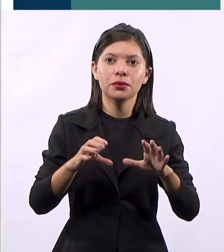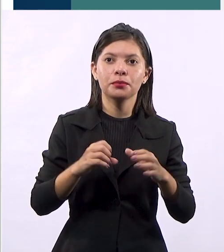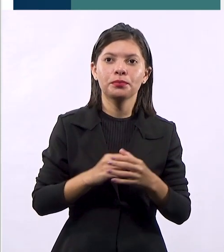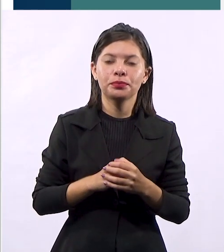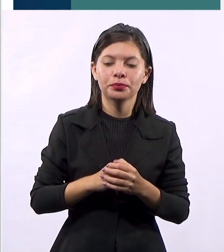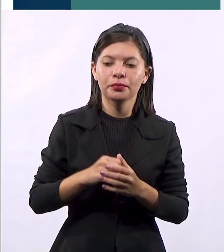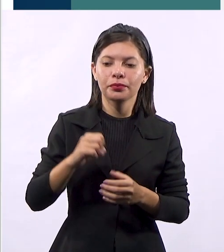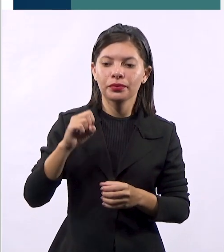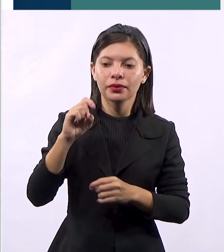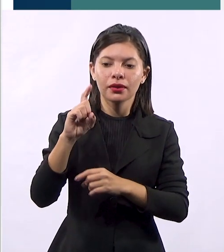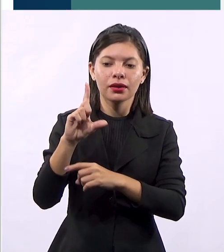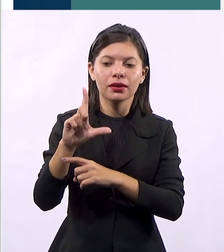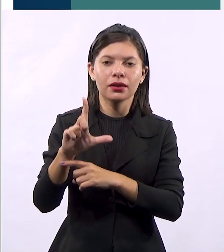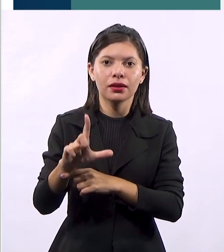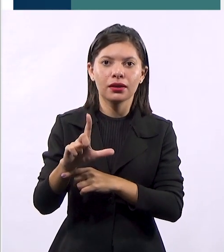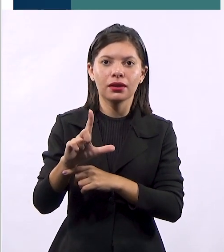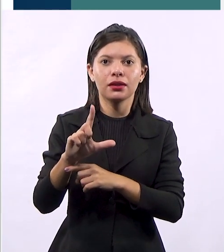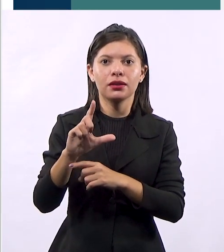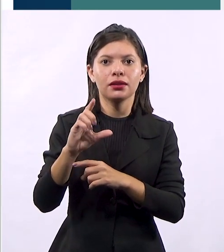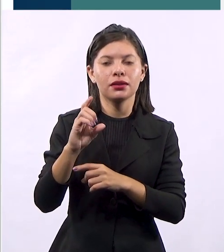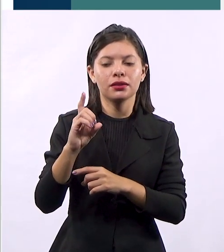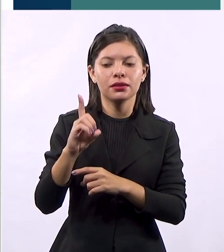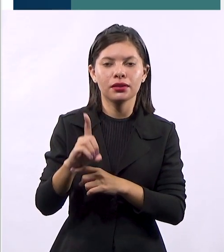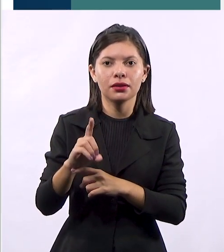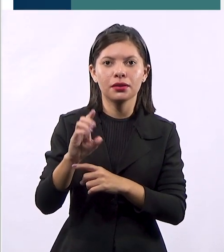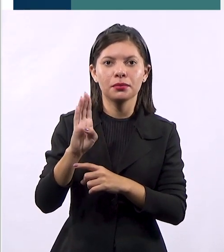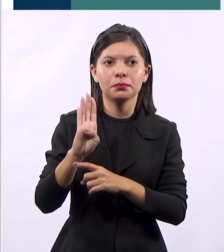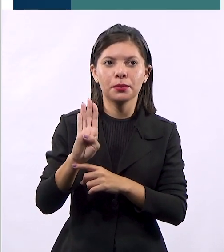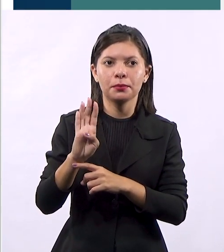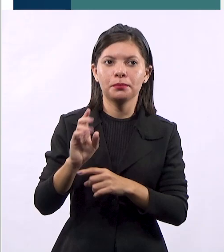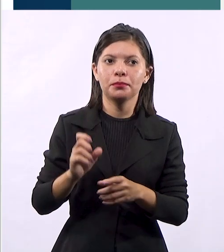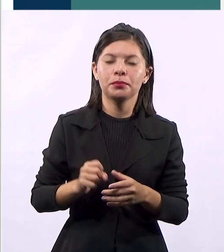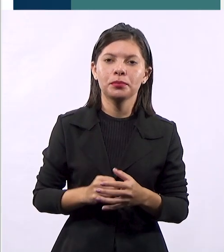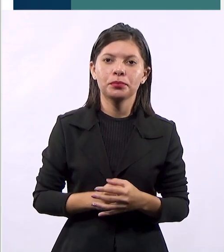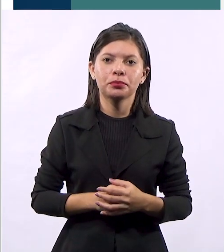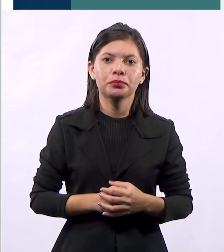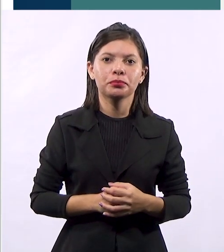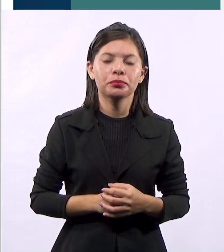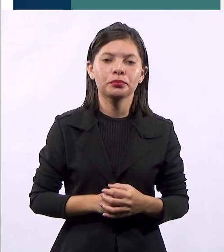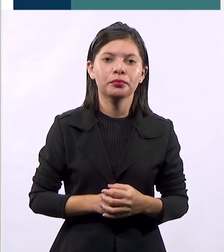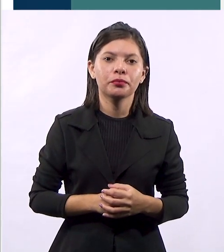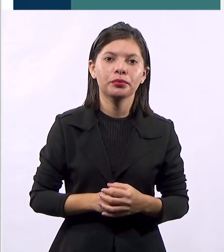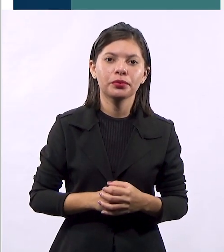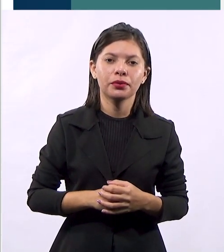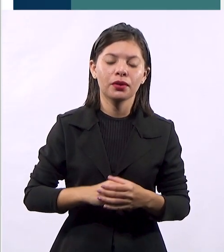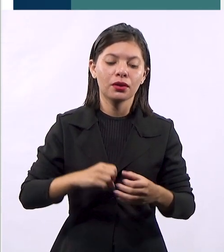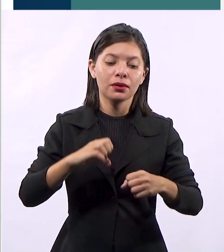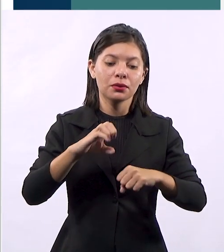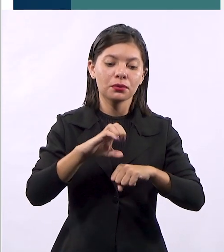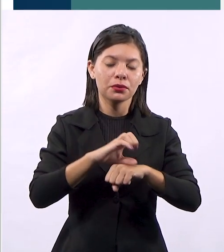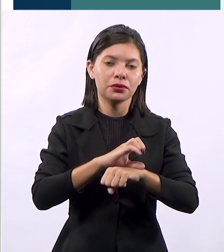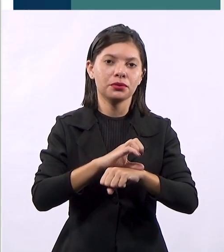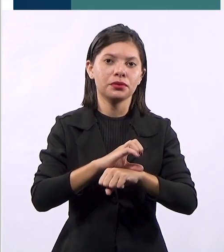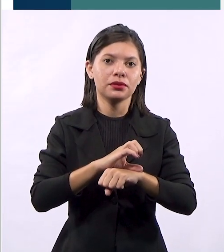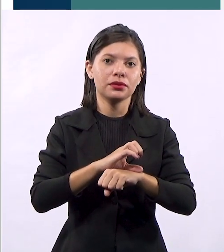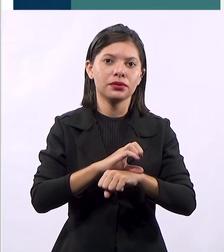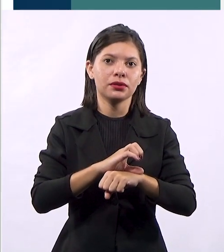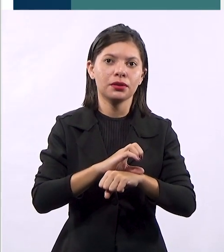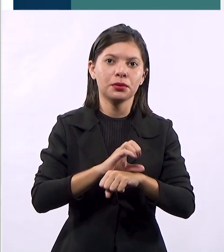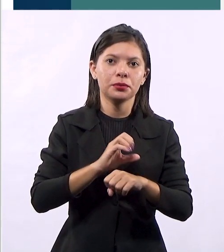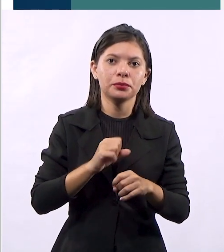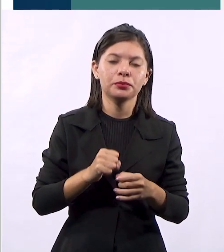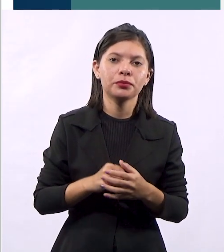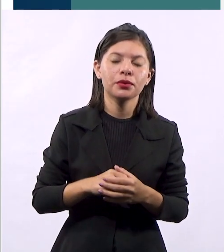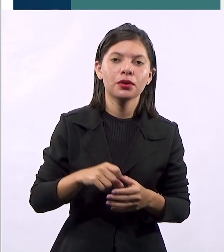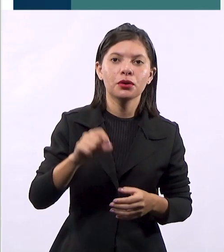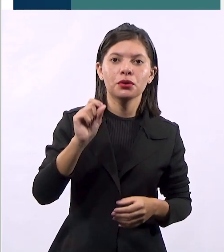seja, garantindo o direito à educação e normatizando esse direito, nós temos a Lei de Diretrizes e Bases da